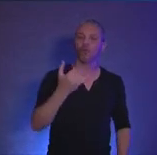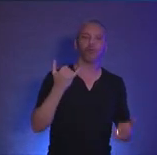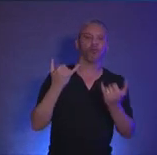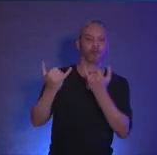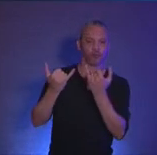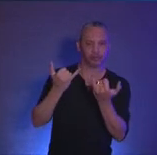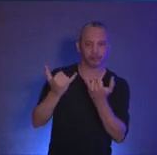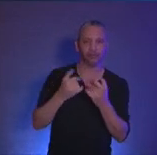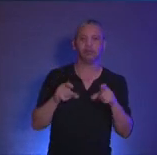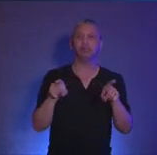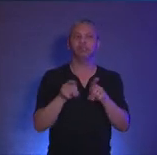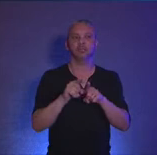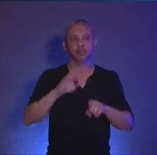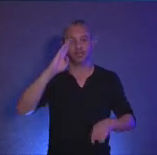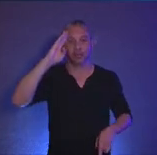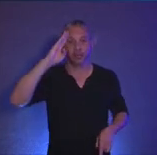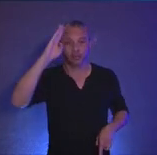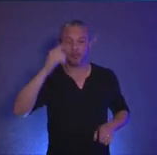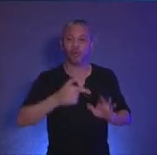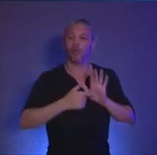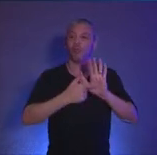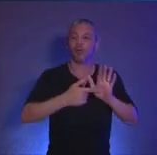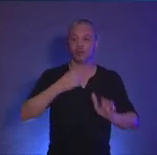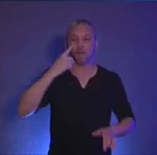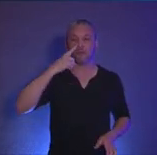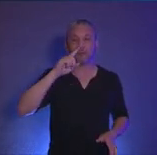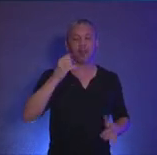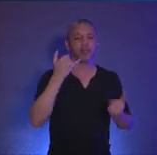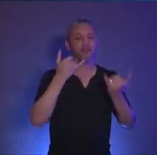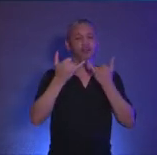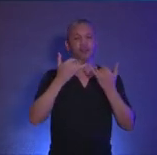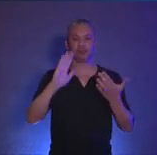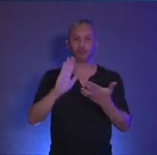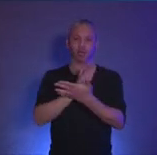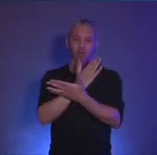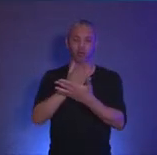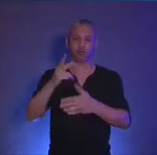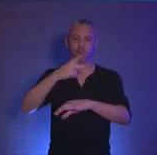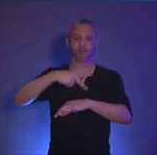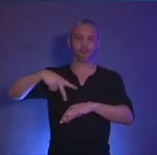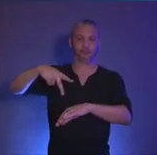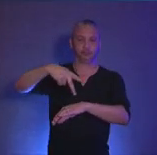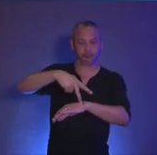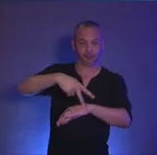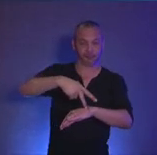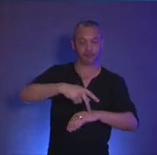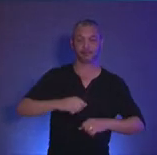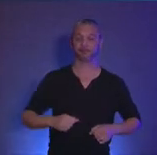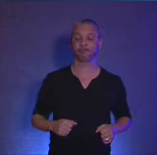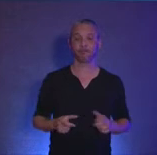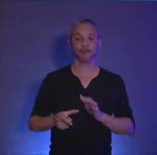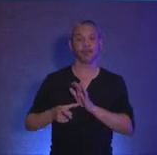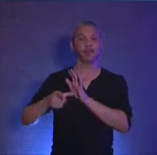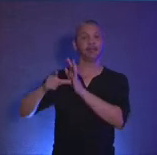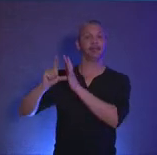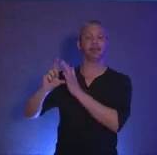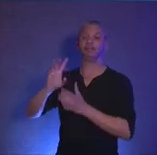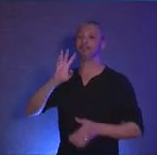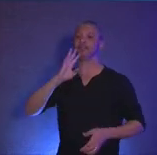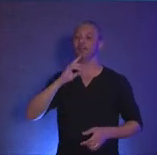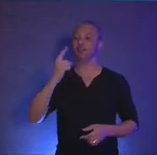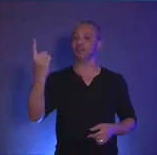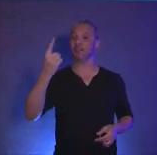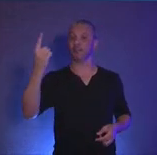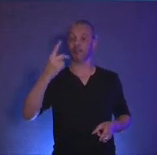mas também que destacam as falhas nos dados que a gente tem hoje, né, em todo o país. Bom, e antes de a gente conhecer o primeiro